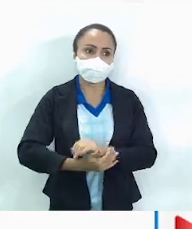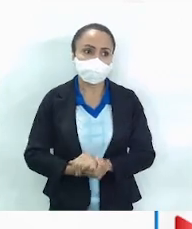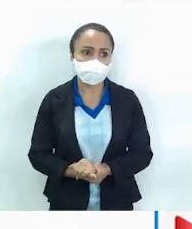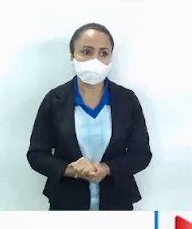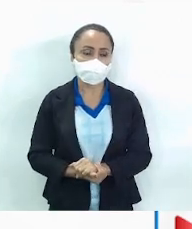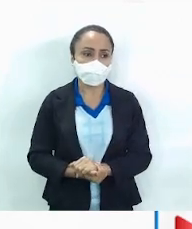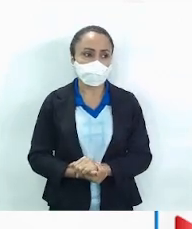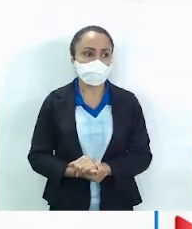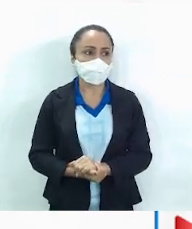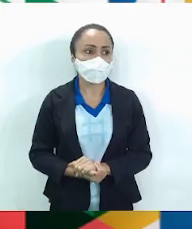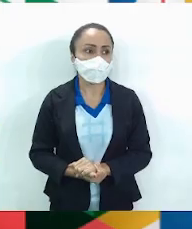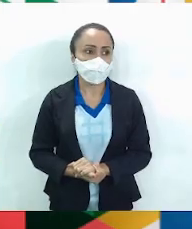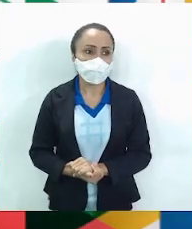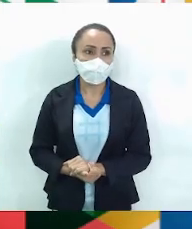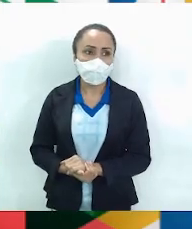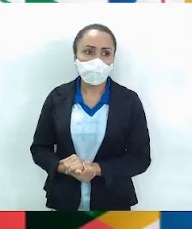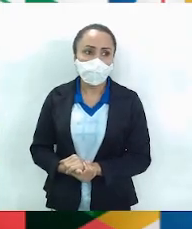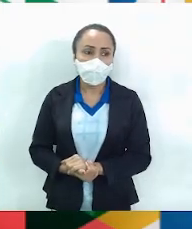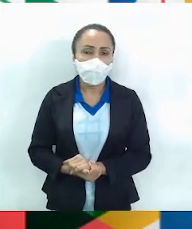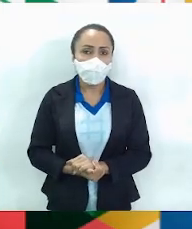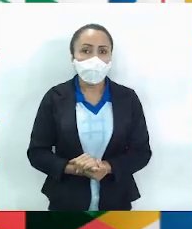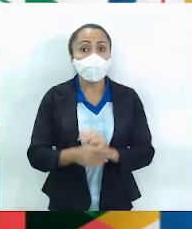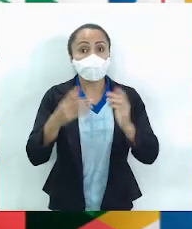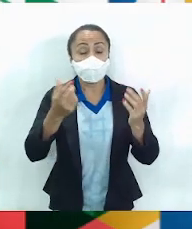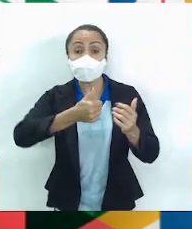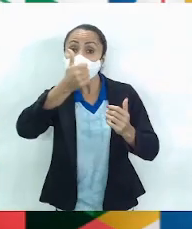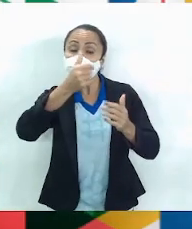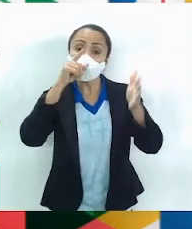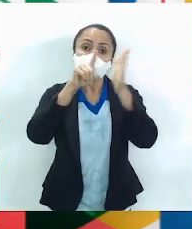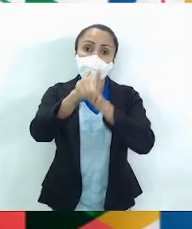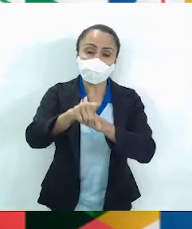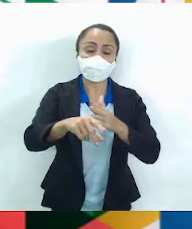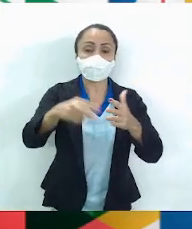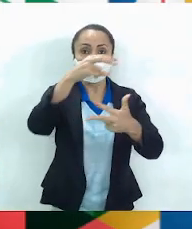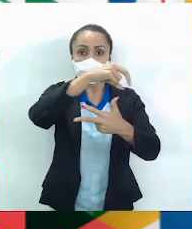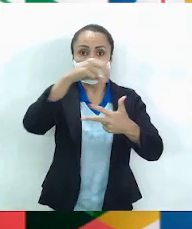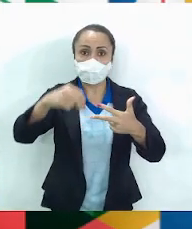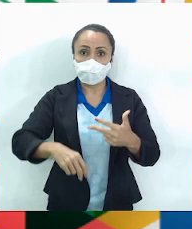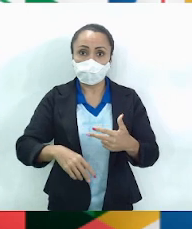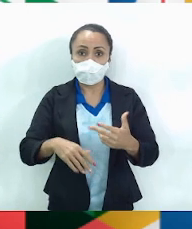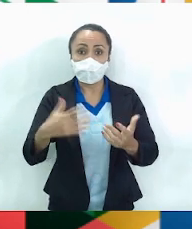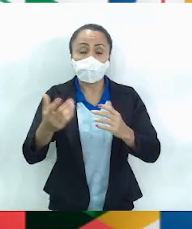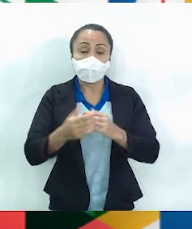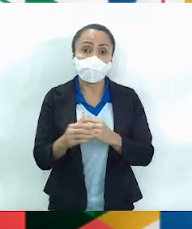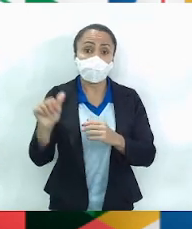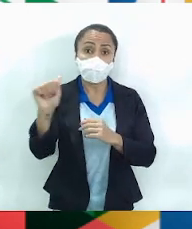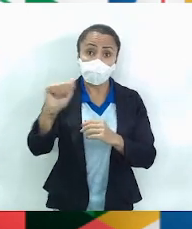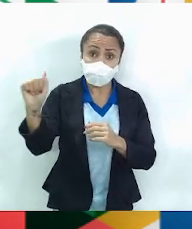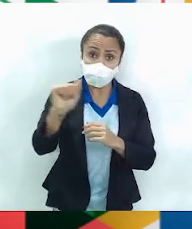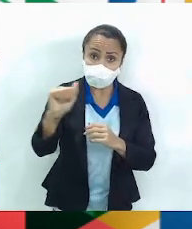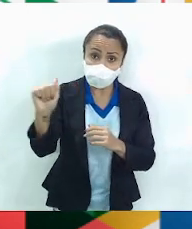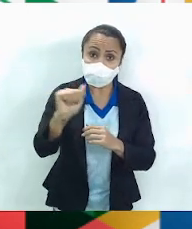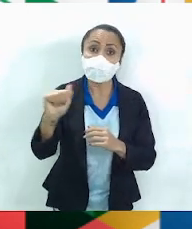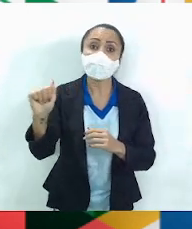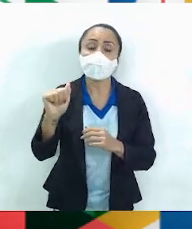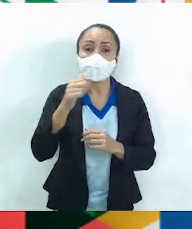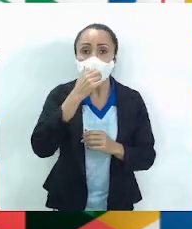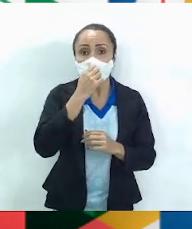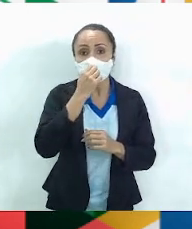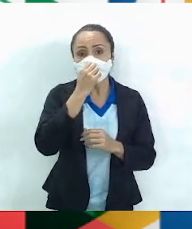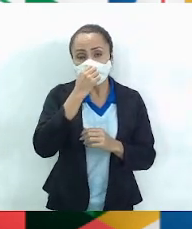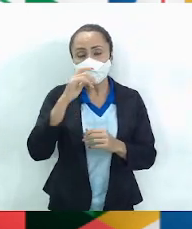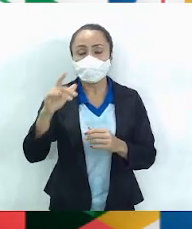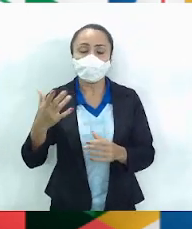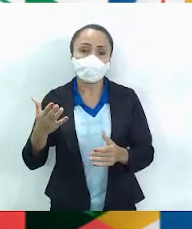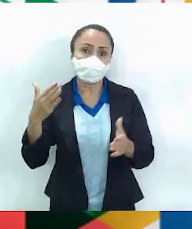vamos lá para a primeira questão desse Enem, sobre o Afeganistão, né? Primeiro tempo que a gente trabalhou aí nas